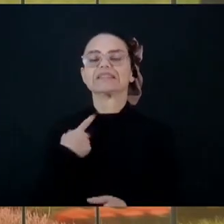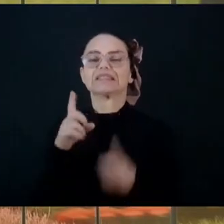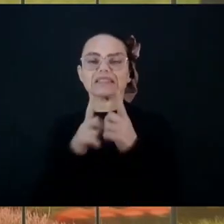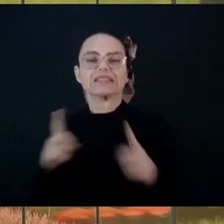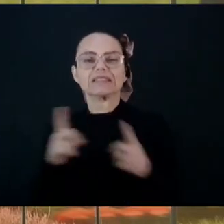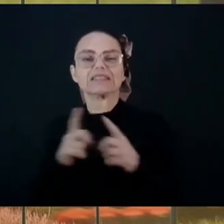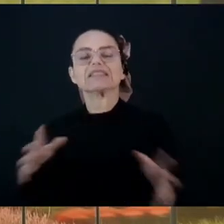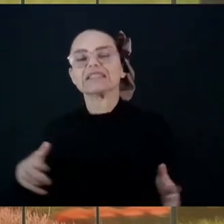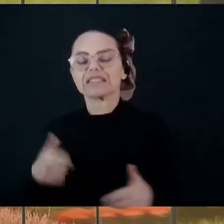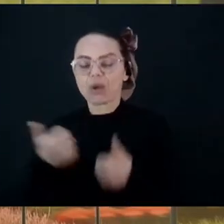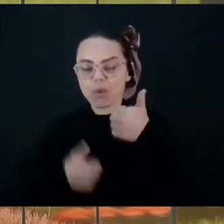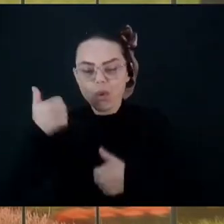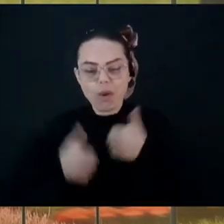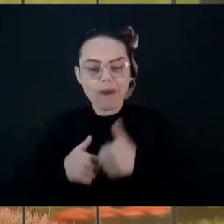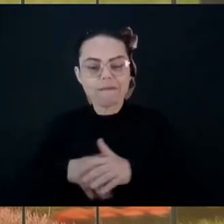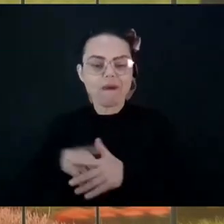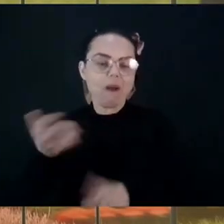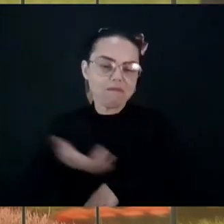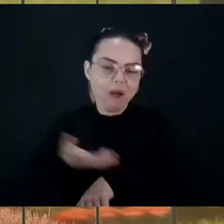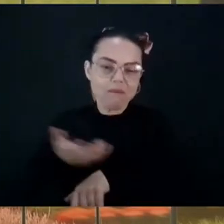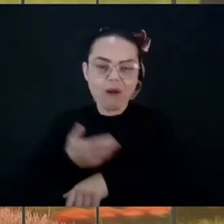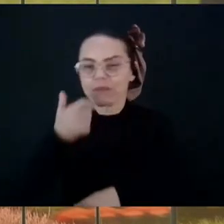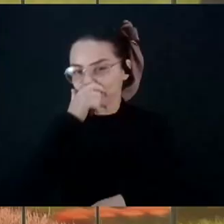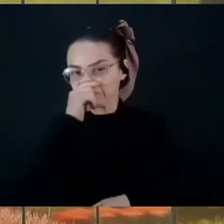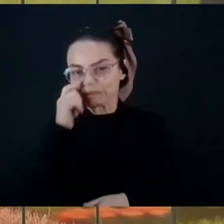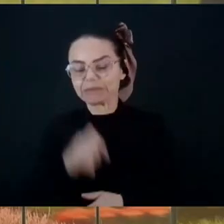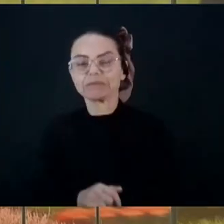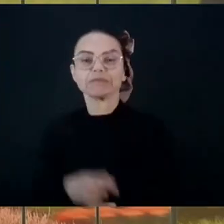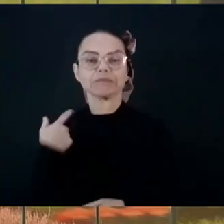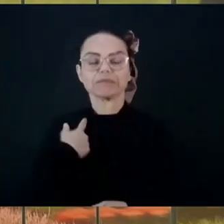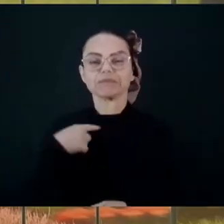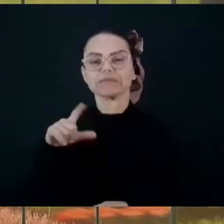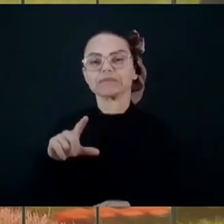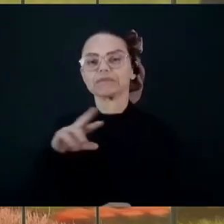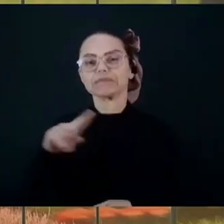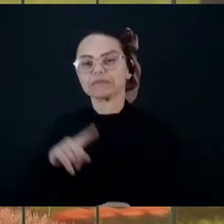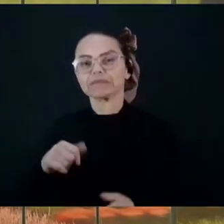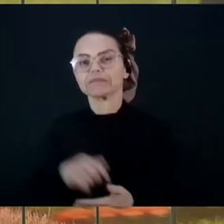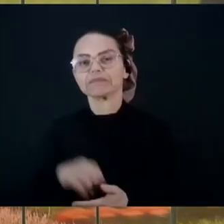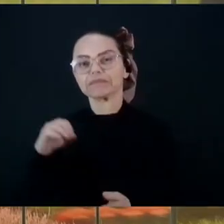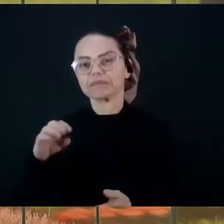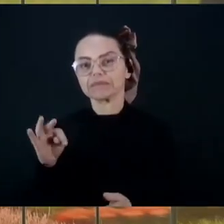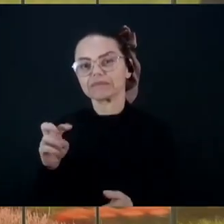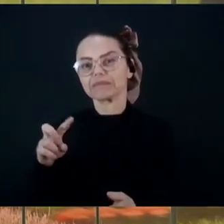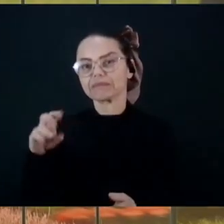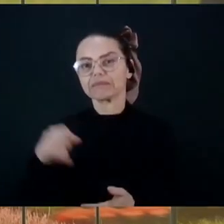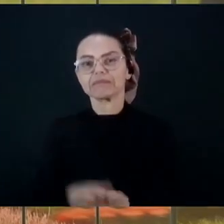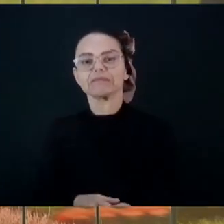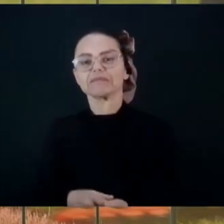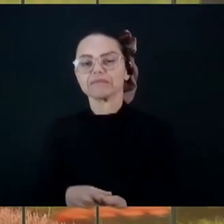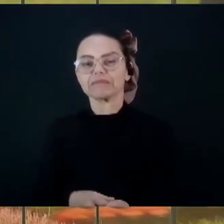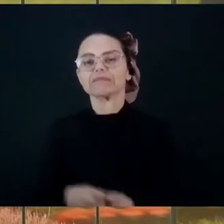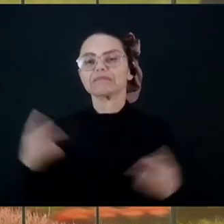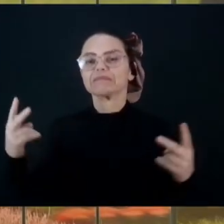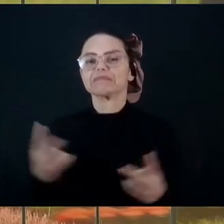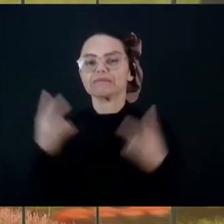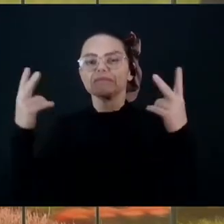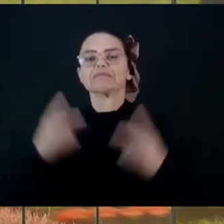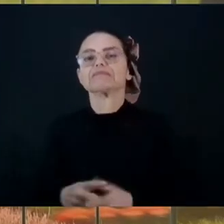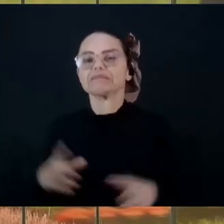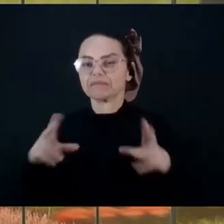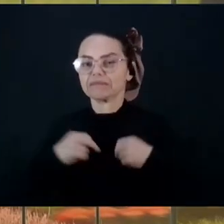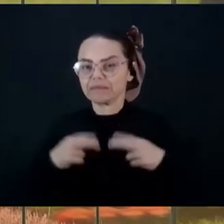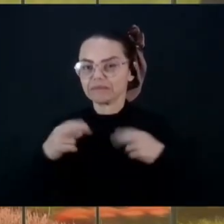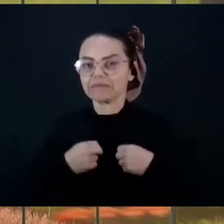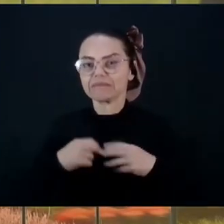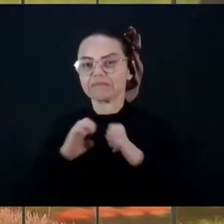sabe acelerar a partida. O volante Luiz Otávio estreou muito bem, então vitória merecida e a equipe